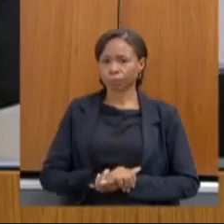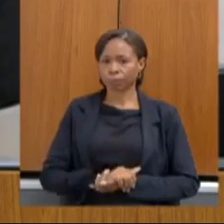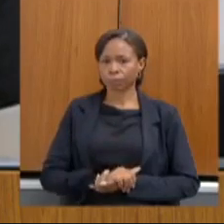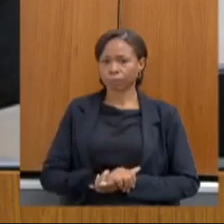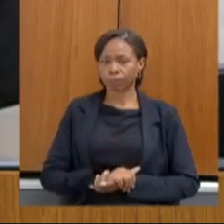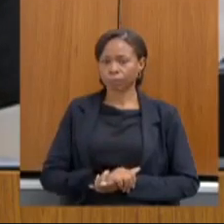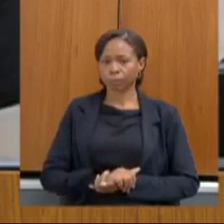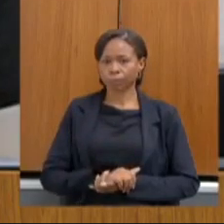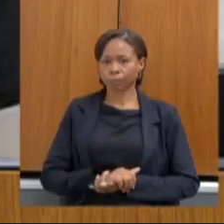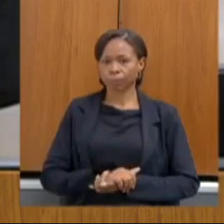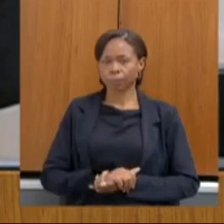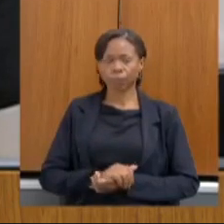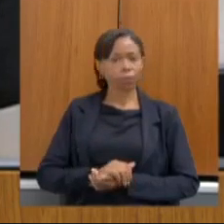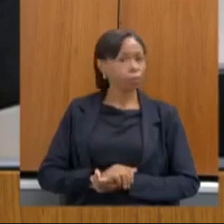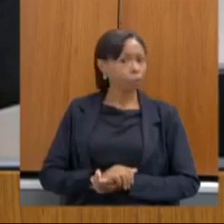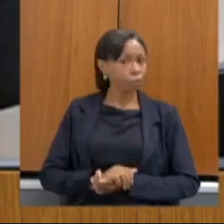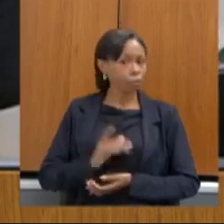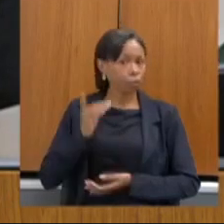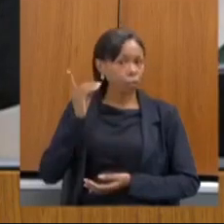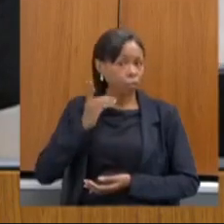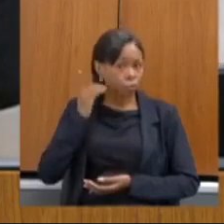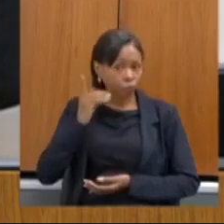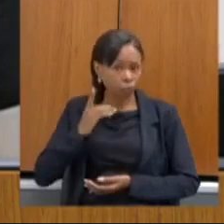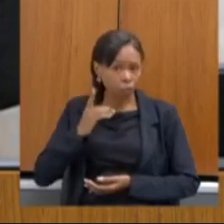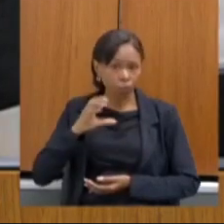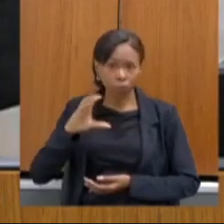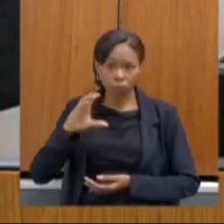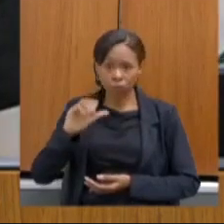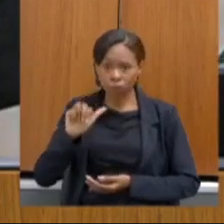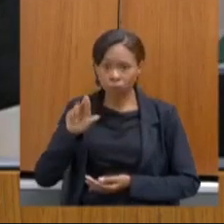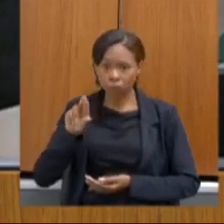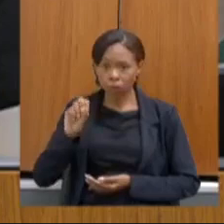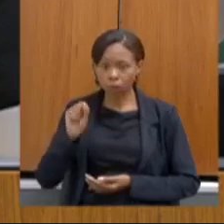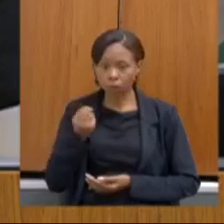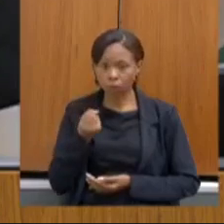o deputado Carlos Pimenta